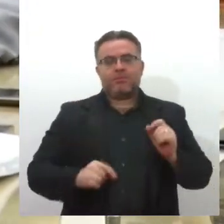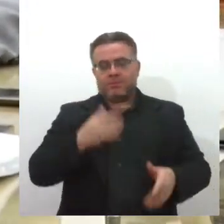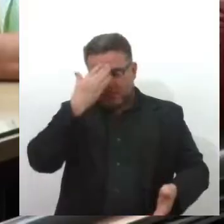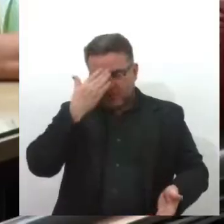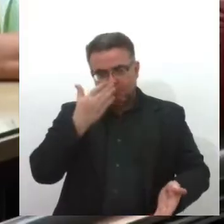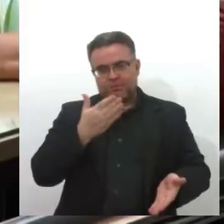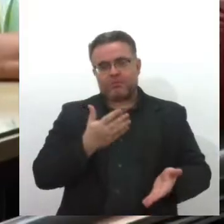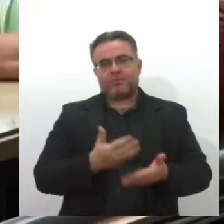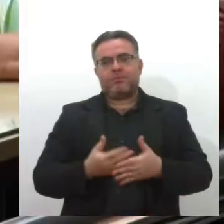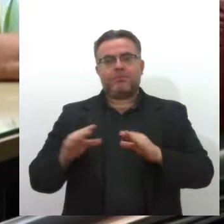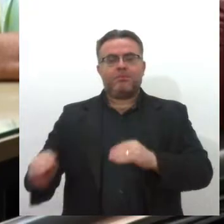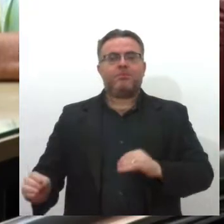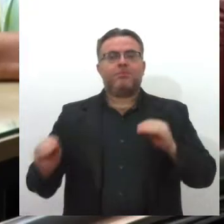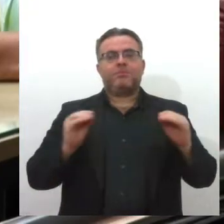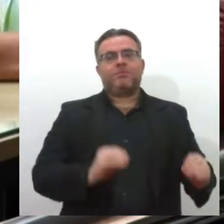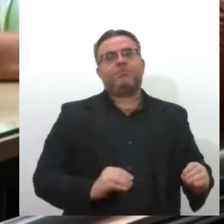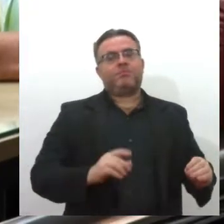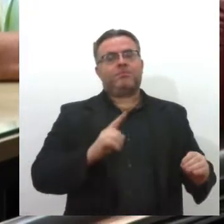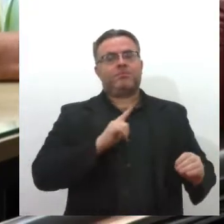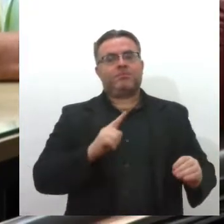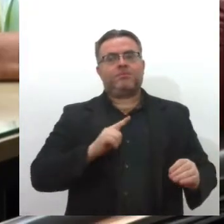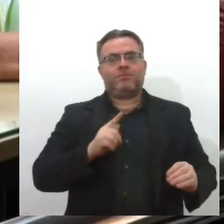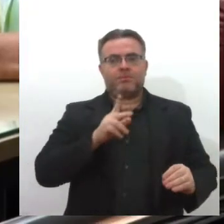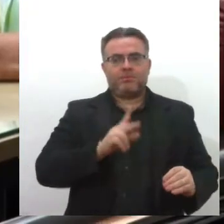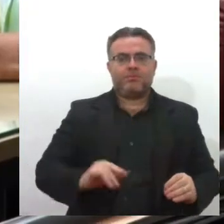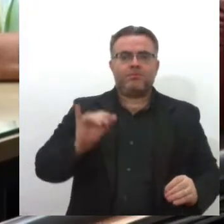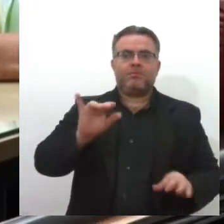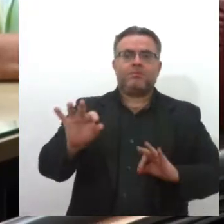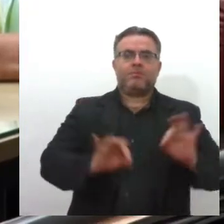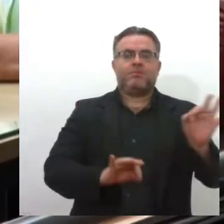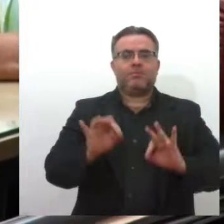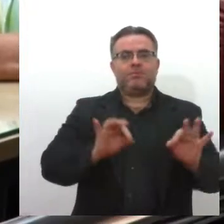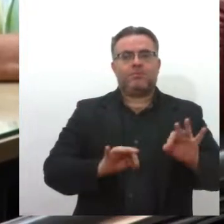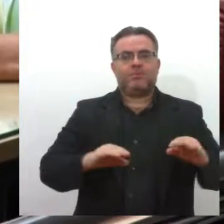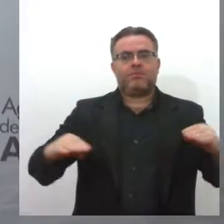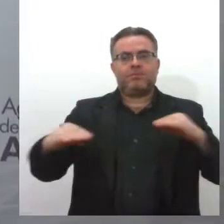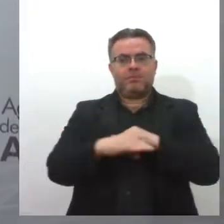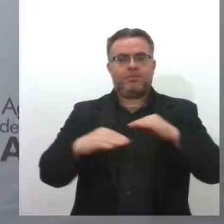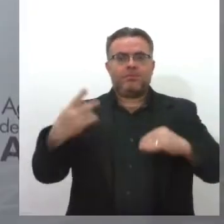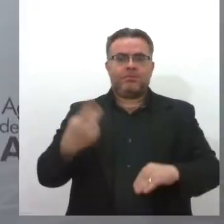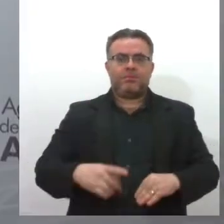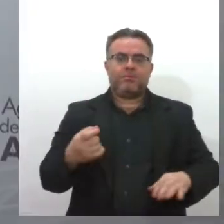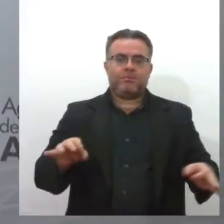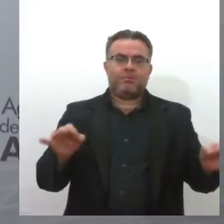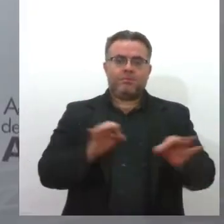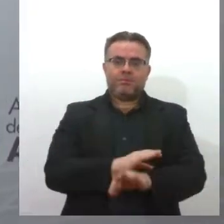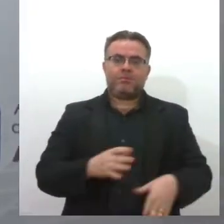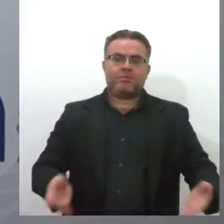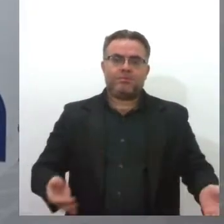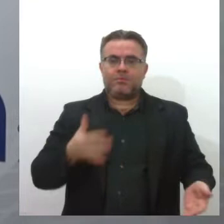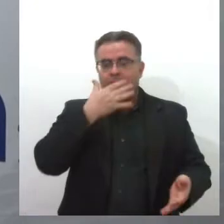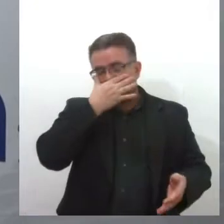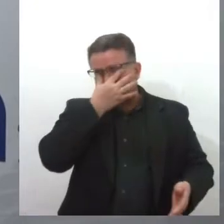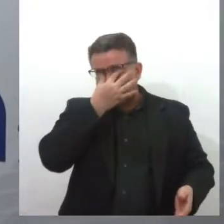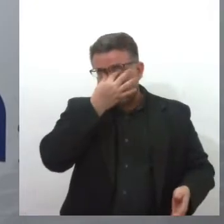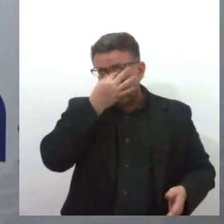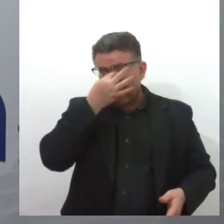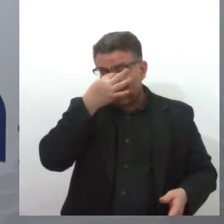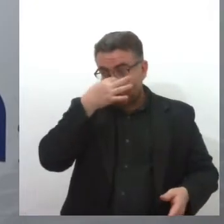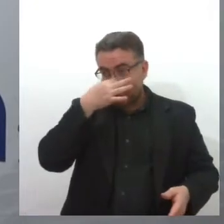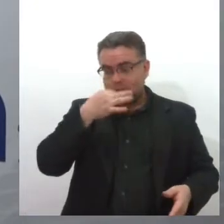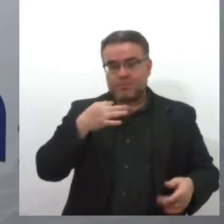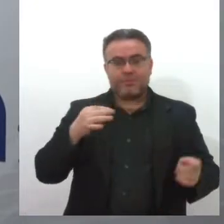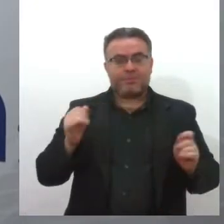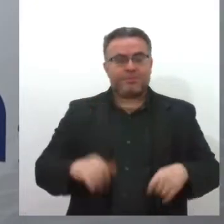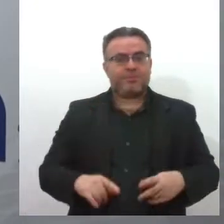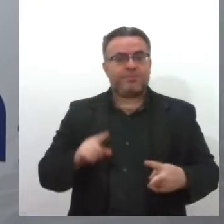após a transferência haverá melhoria na administração do trânsito em Sergipe. A transferência de uma diretoria que esteve em duas